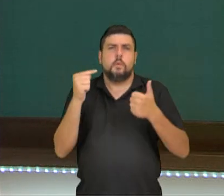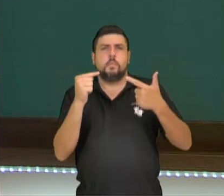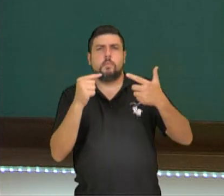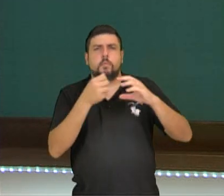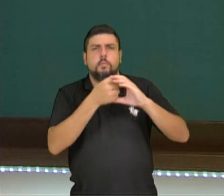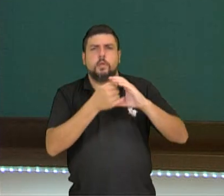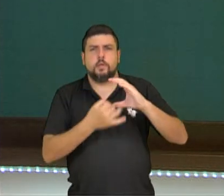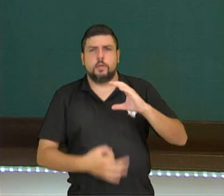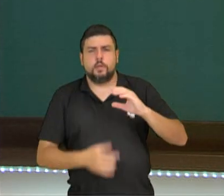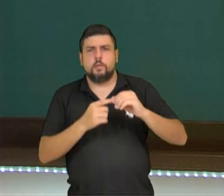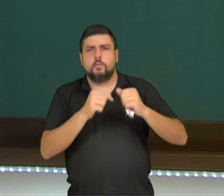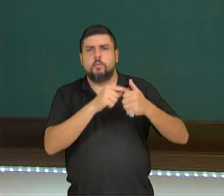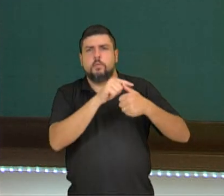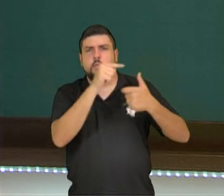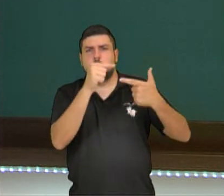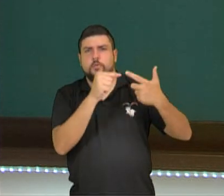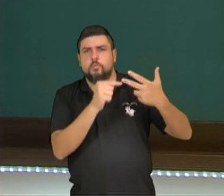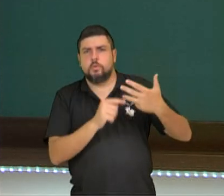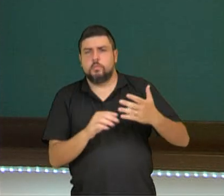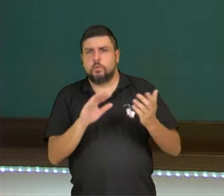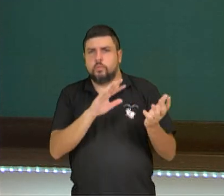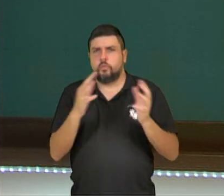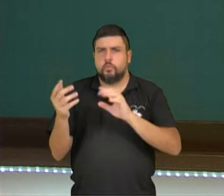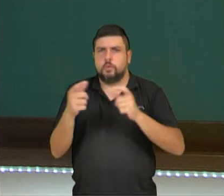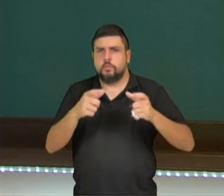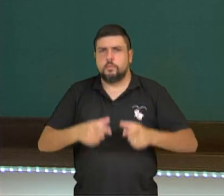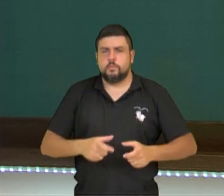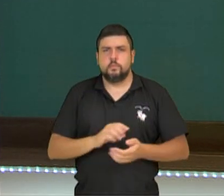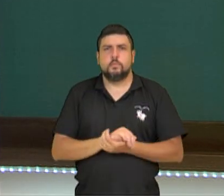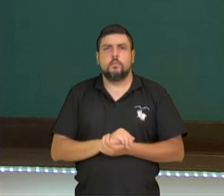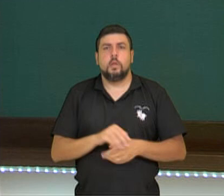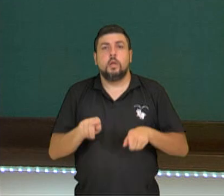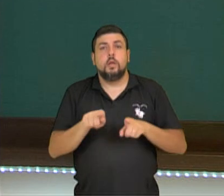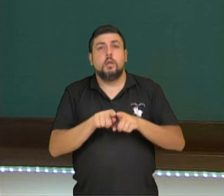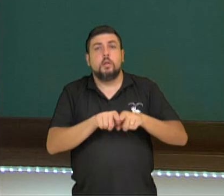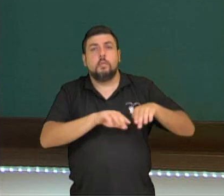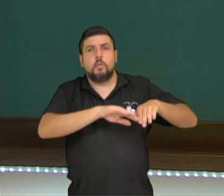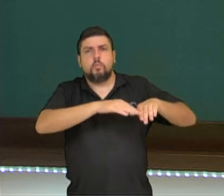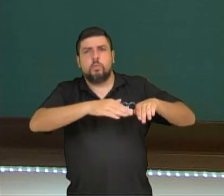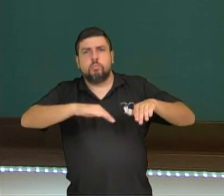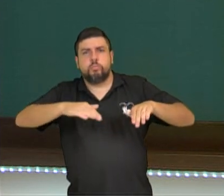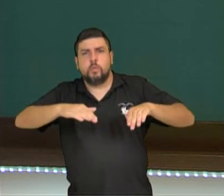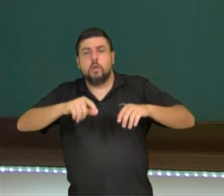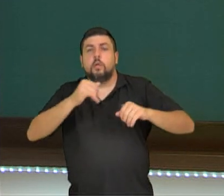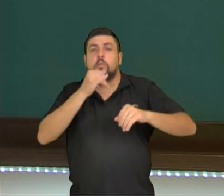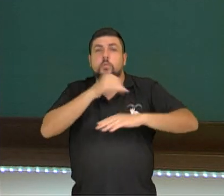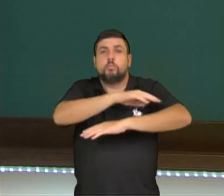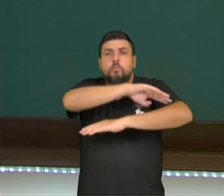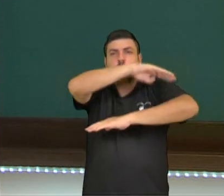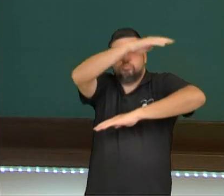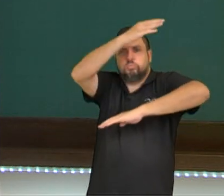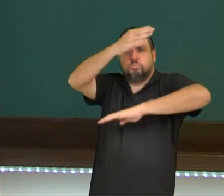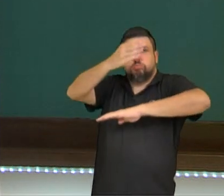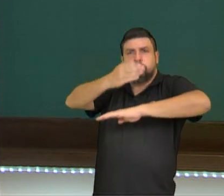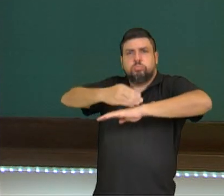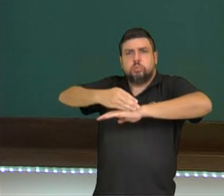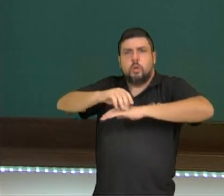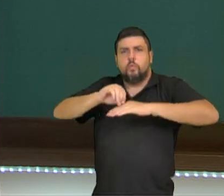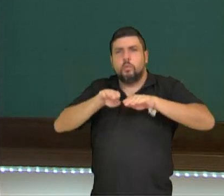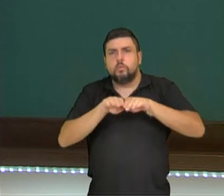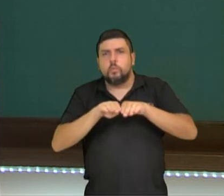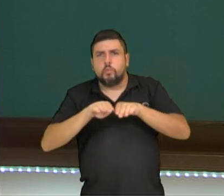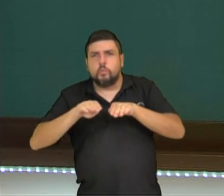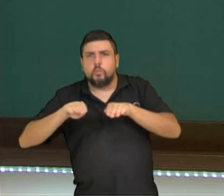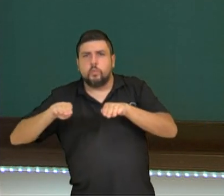que determinam o clima daquele lugar. E o próprio relevo, lugares mais altos, lugares de planalto, lugares de